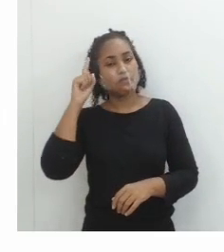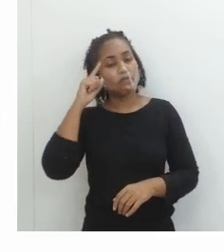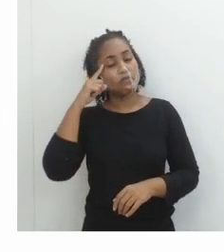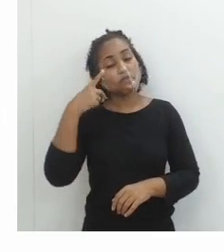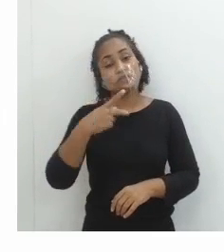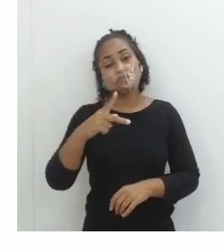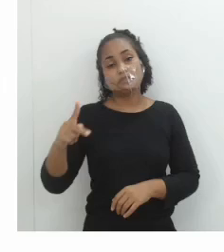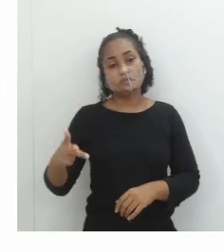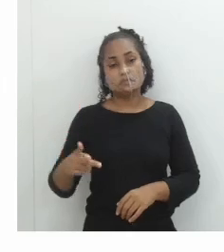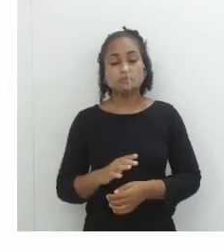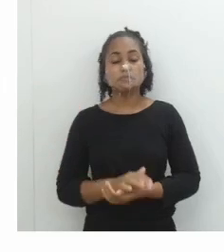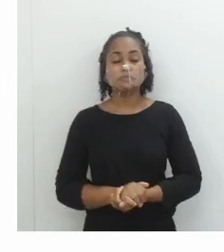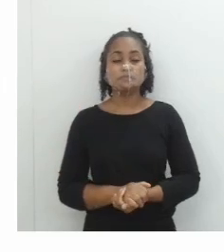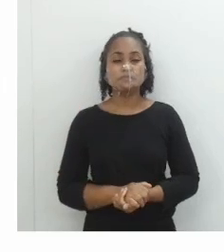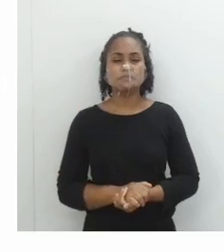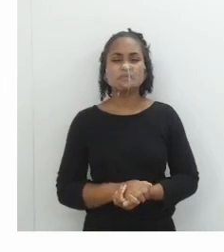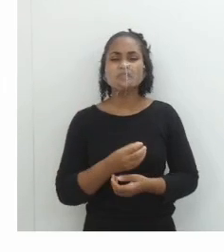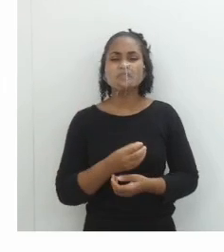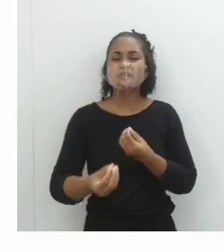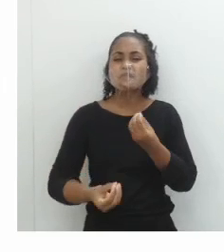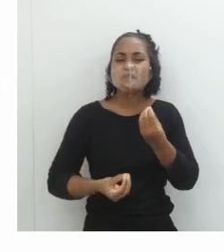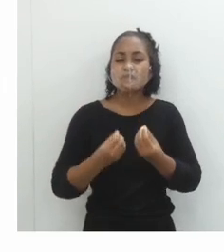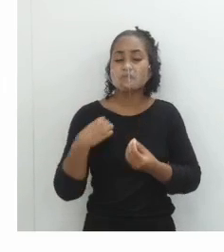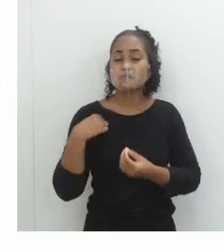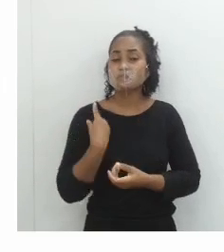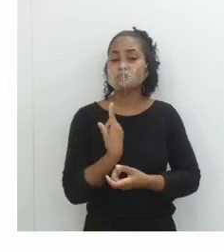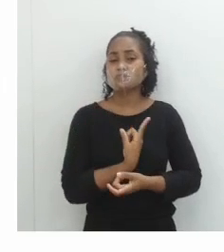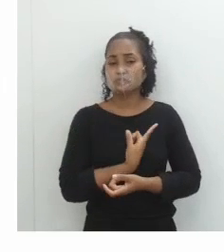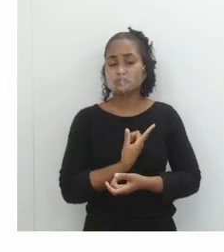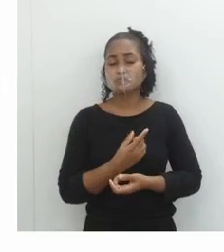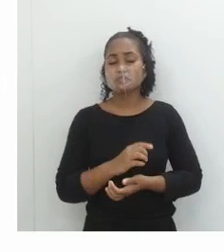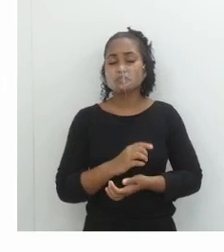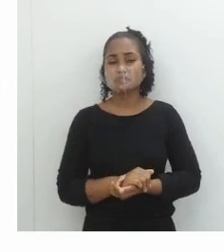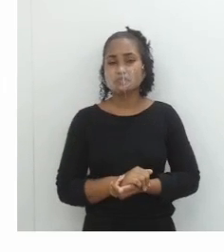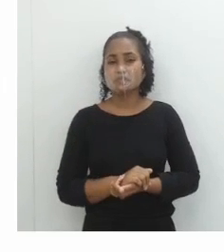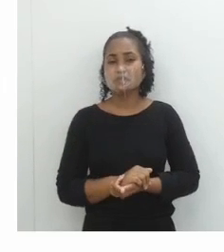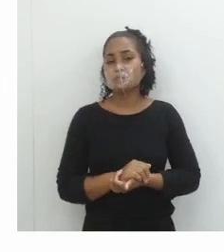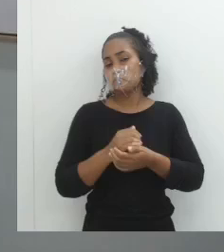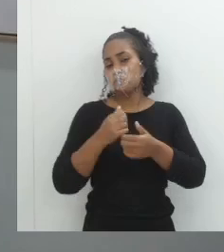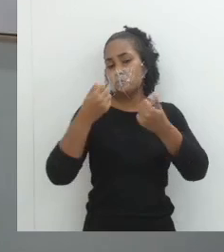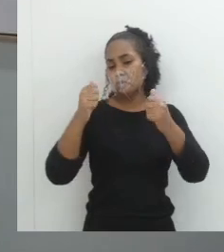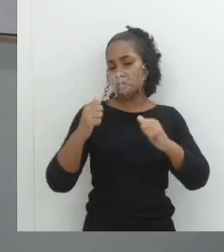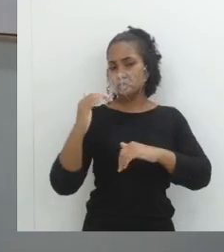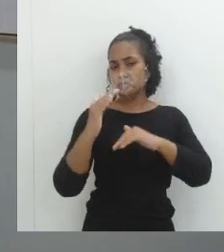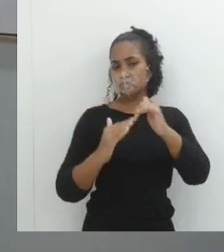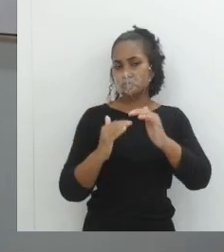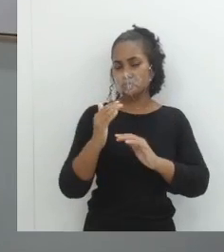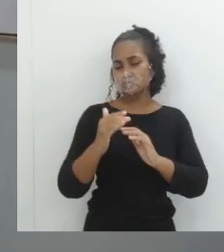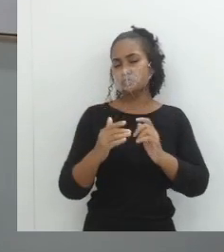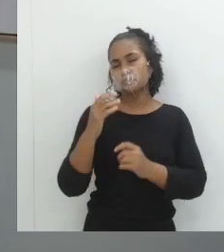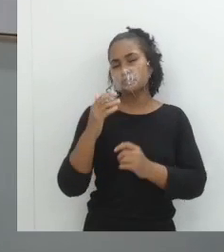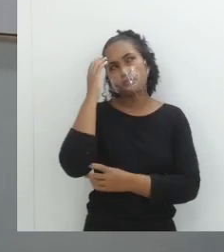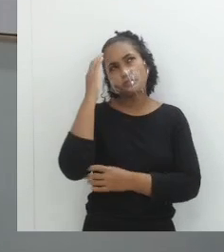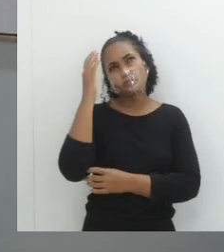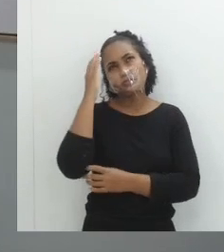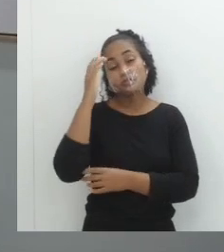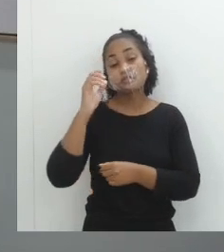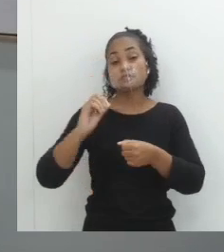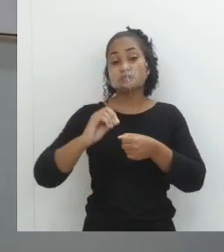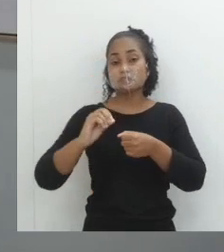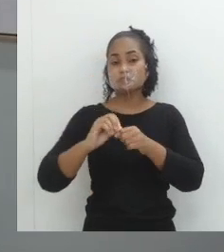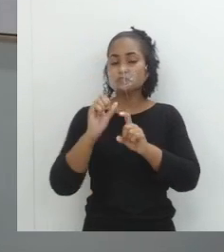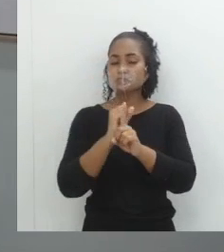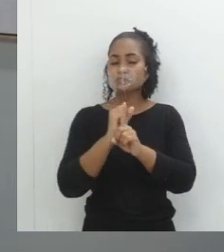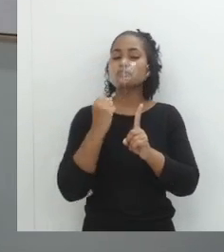deles. Então, como é que nós, enquanto artistas e enquanto seres pensantes que fazemos parte de